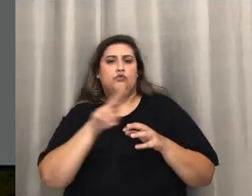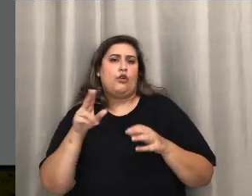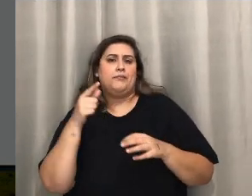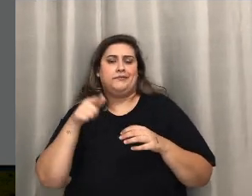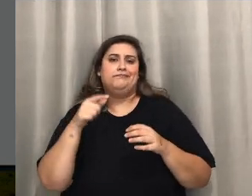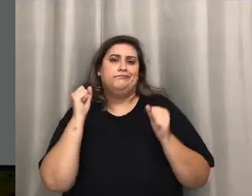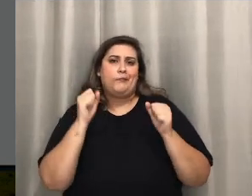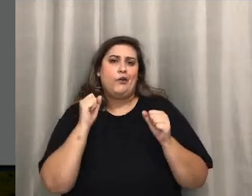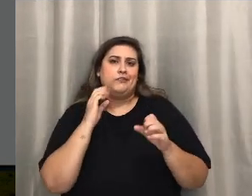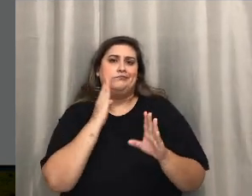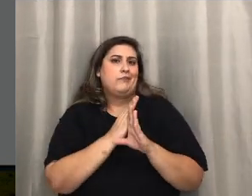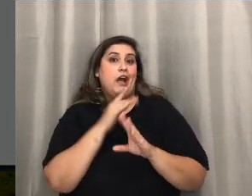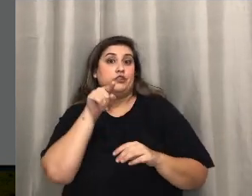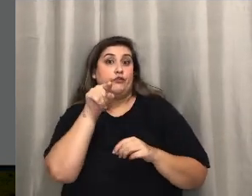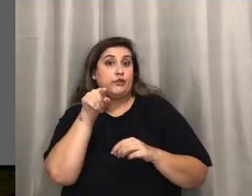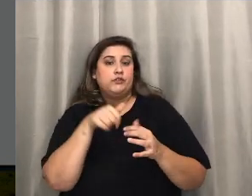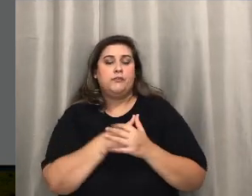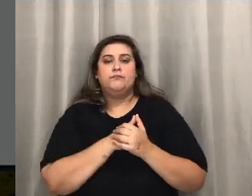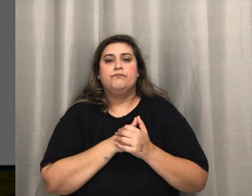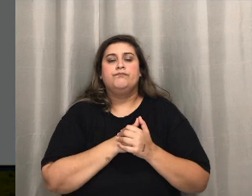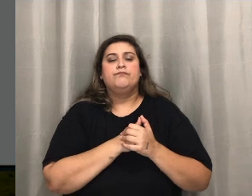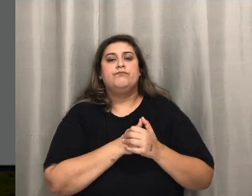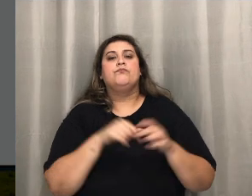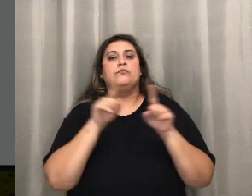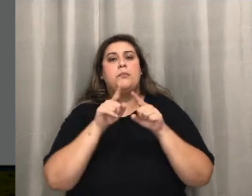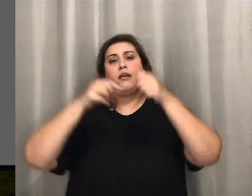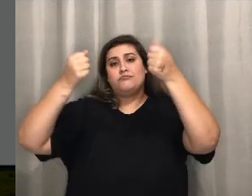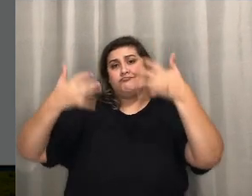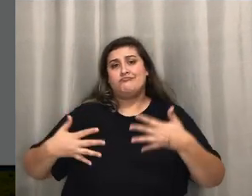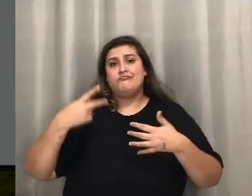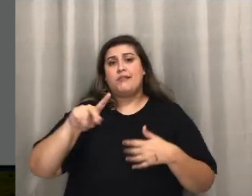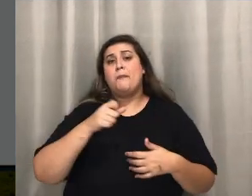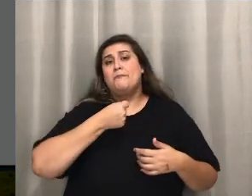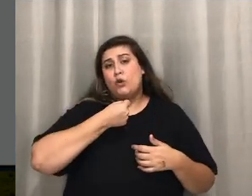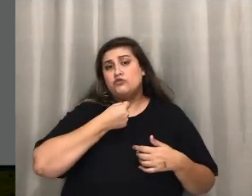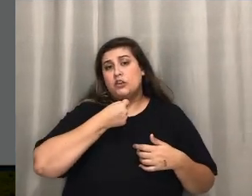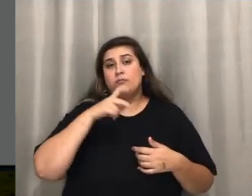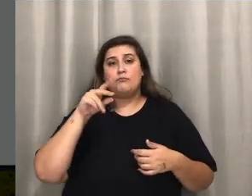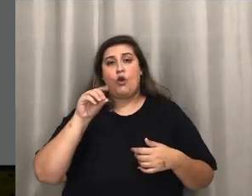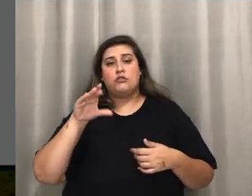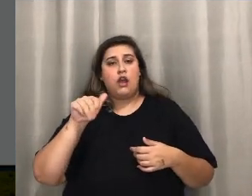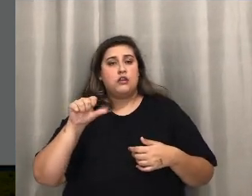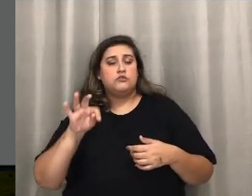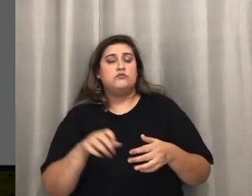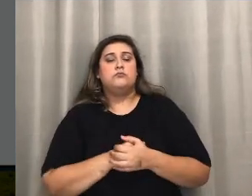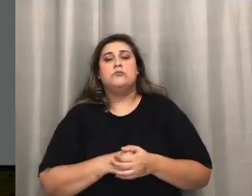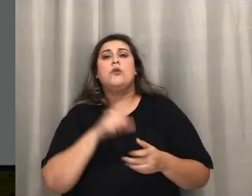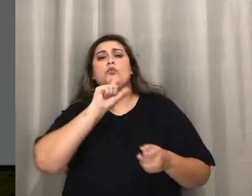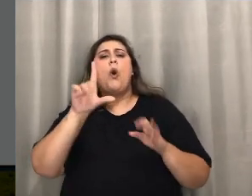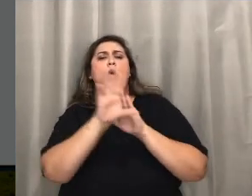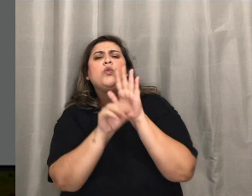do podcast é um nome que identifique você, que é o seu feed, e a descrição do